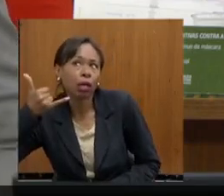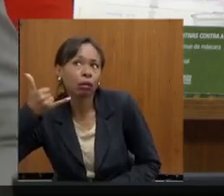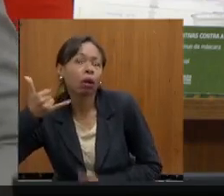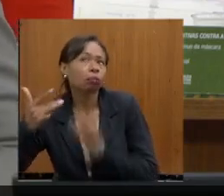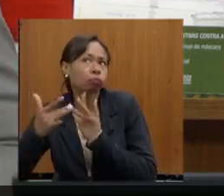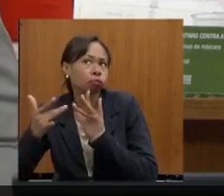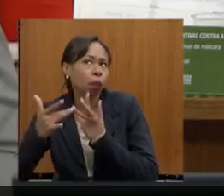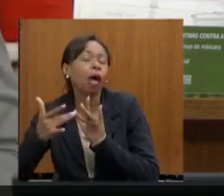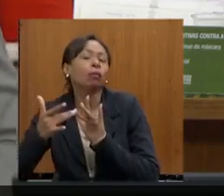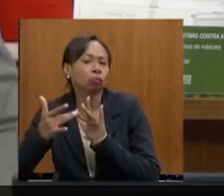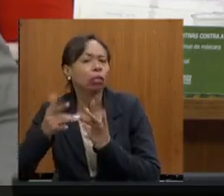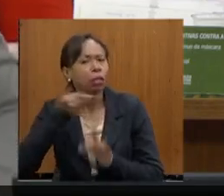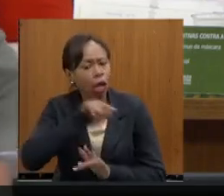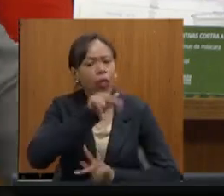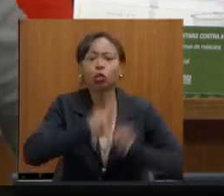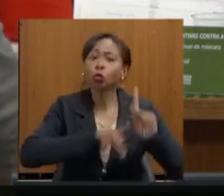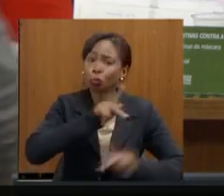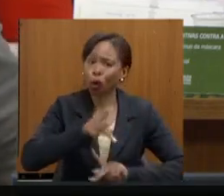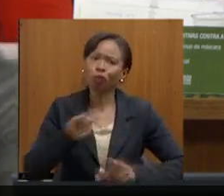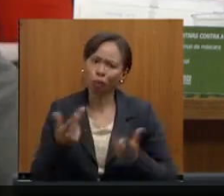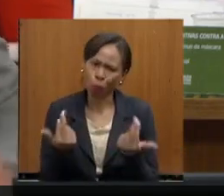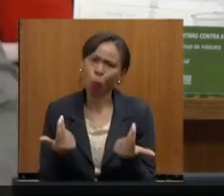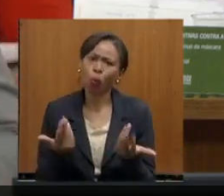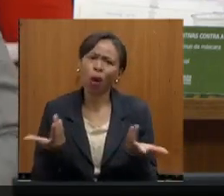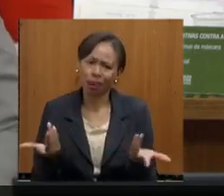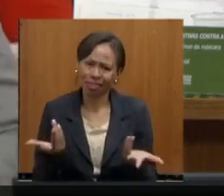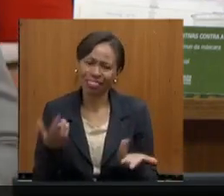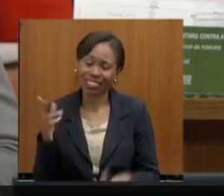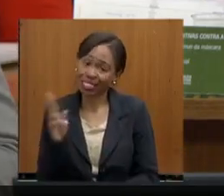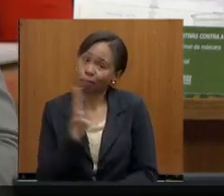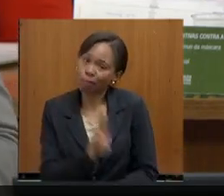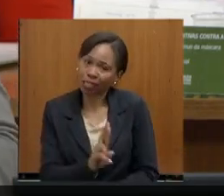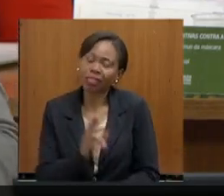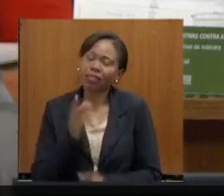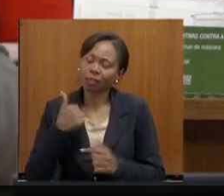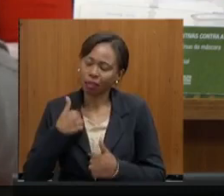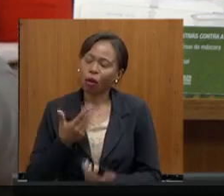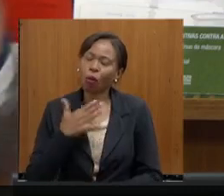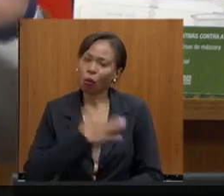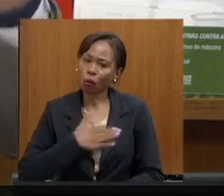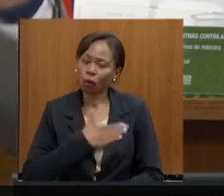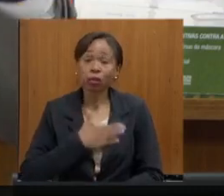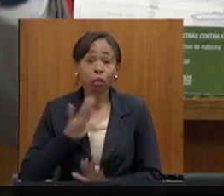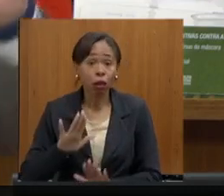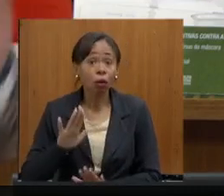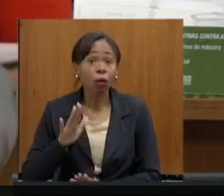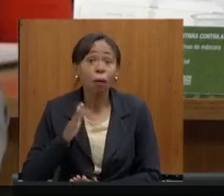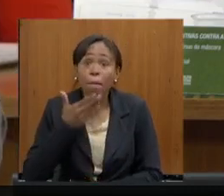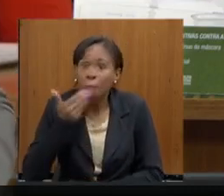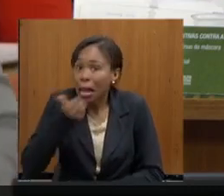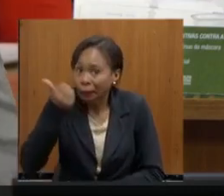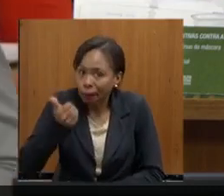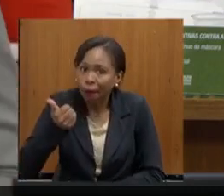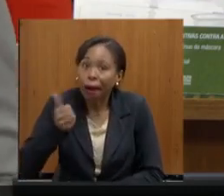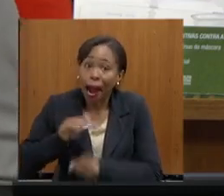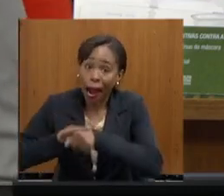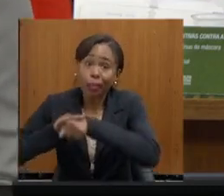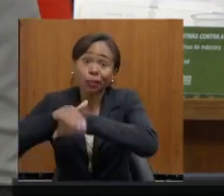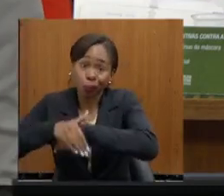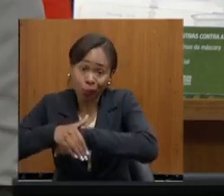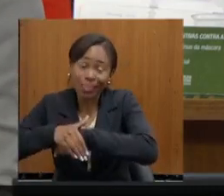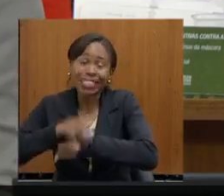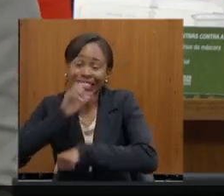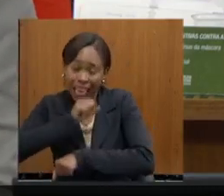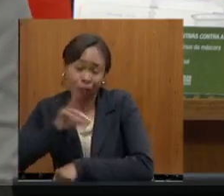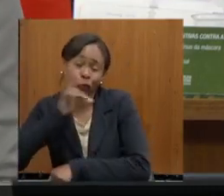representado Então faz questão de manter essa dinâmica quem será mente eu até prefiro que me ligue à noite fim de semana né